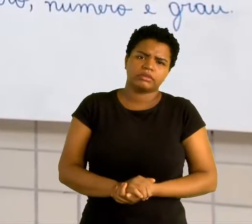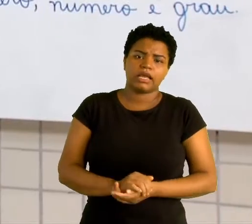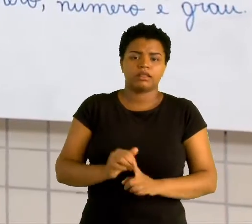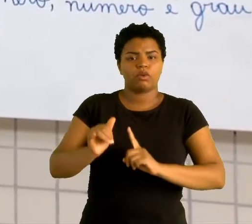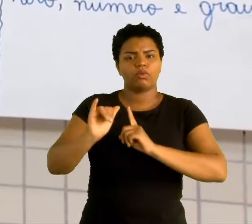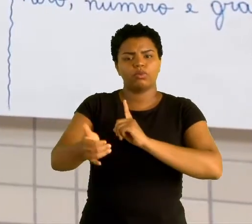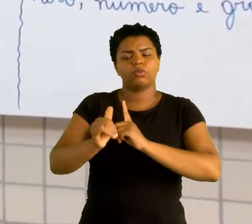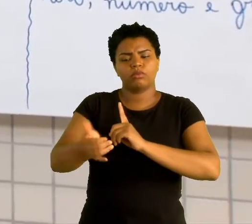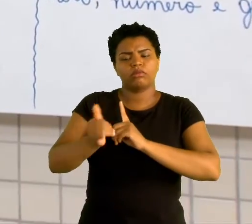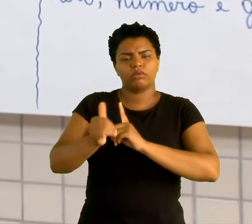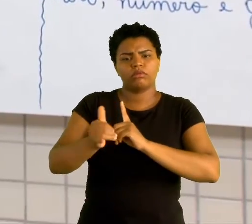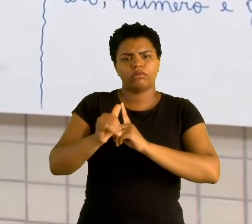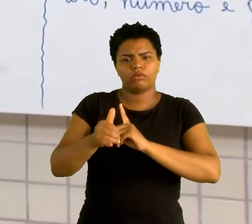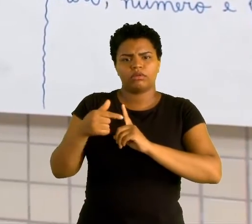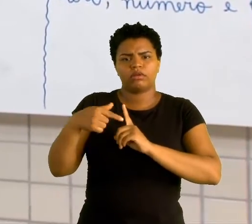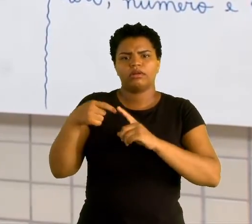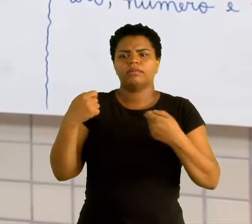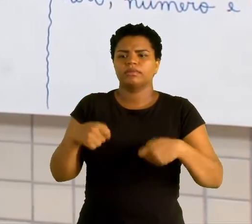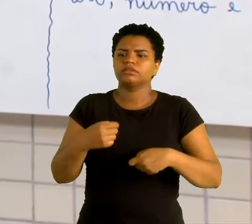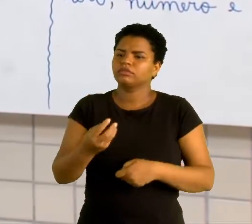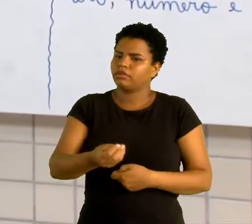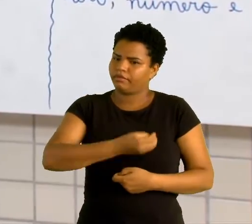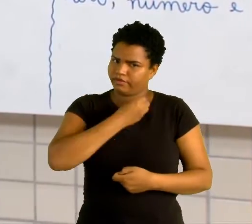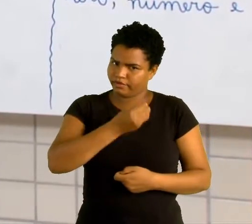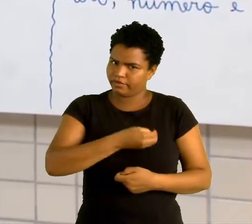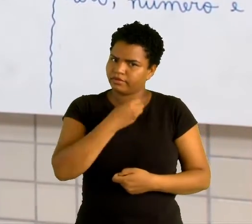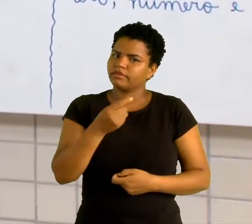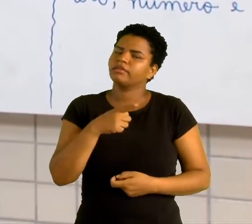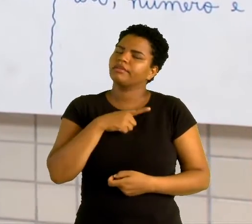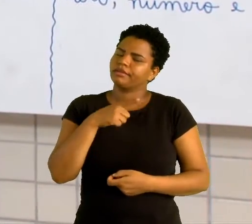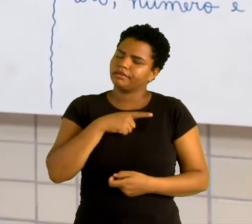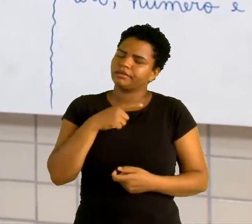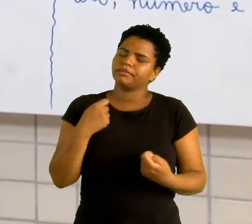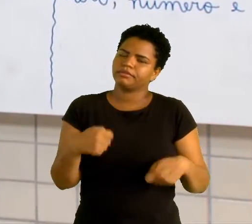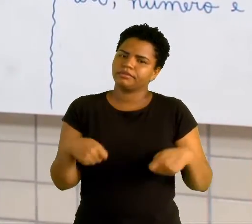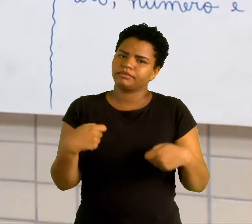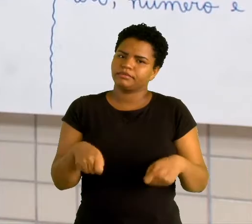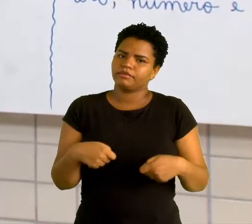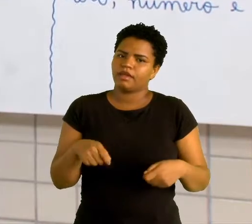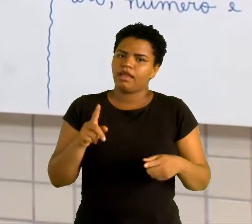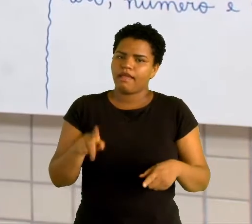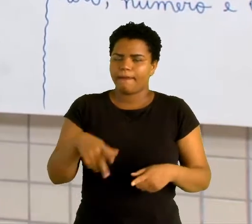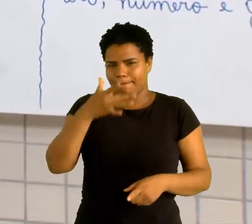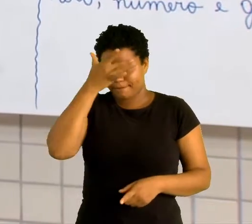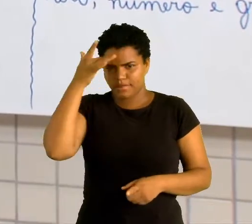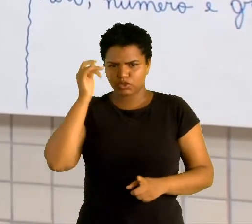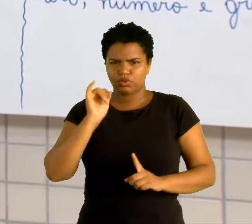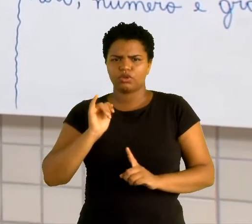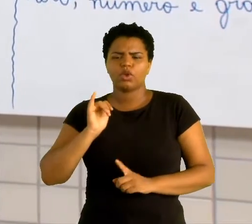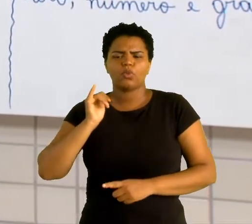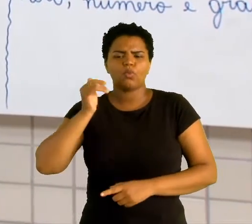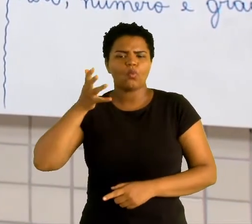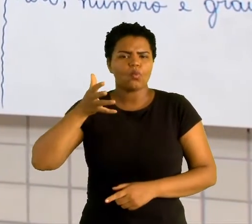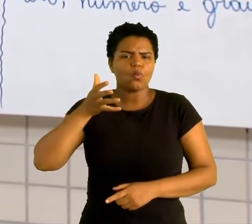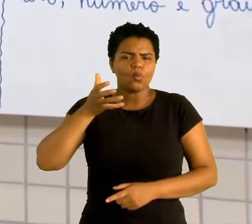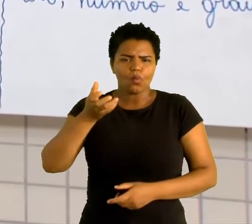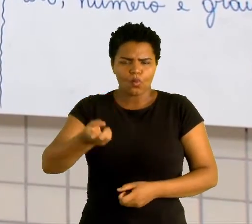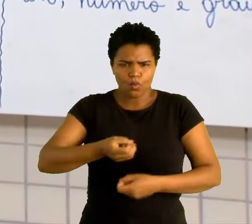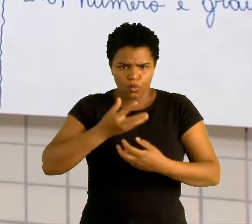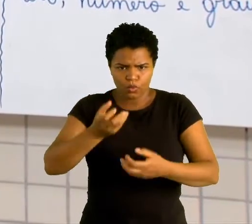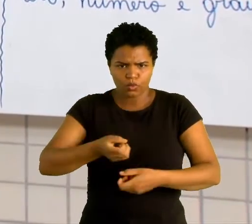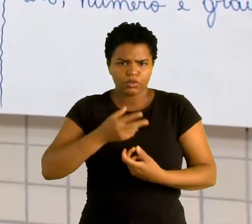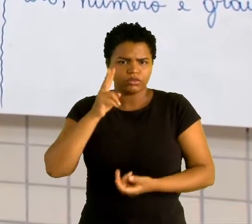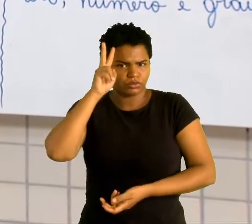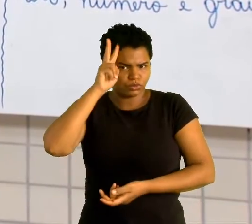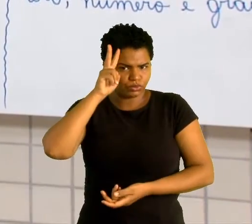narrador. Tem que estar presente também o narrador, que é a pessoa que está contando a história. Agora nós temos